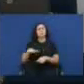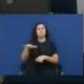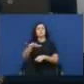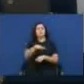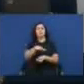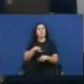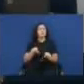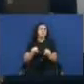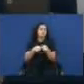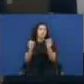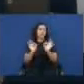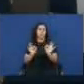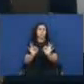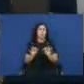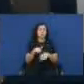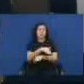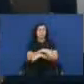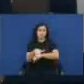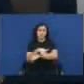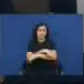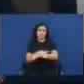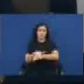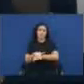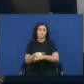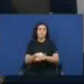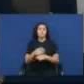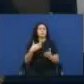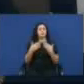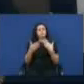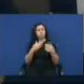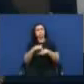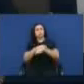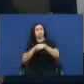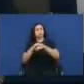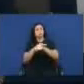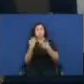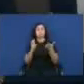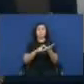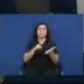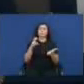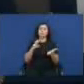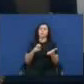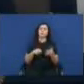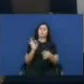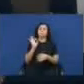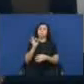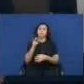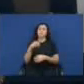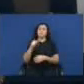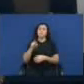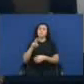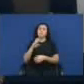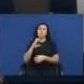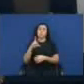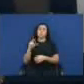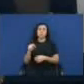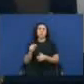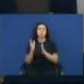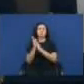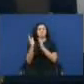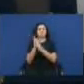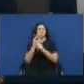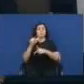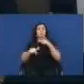vai prejudicar mais o calçamento. Isso foi realmente conversado hoje de manhã e tenho que dizer que o Marcelo está de parabéns pelo trabalho